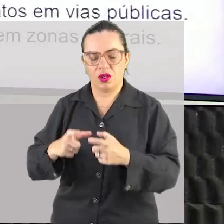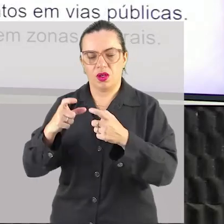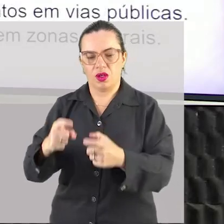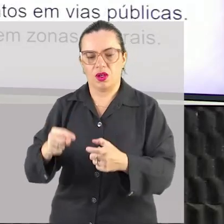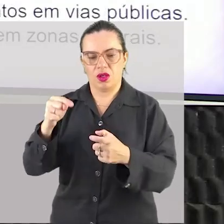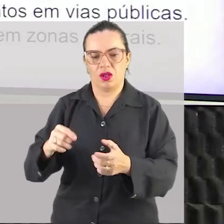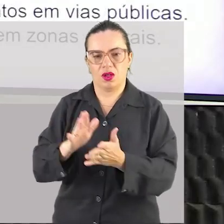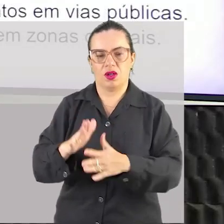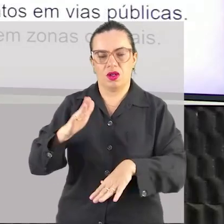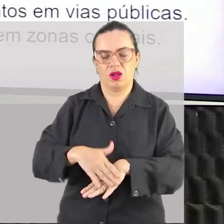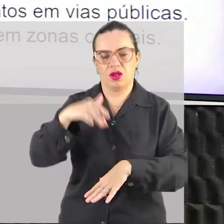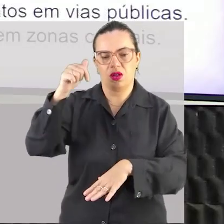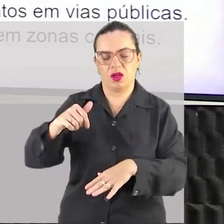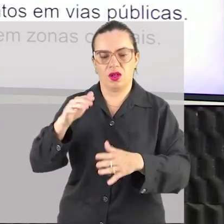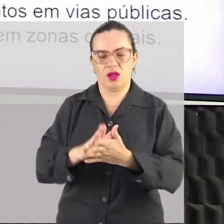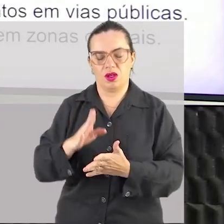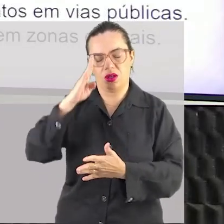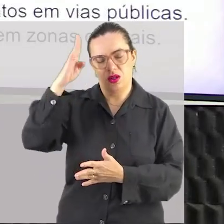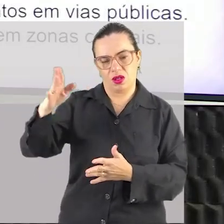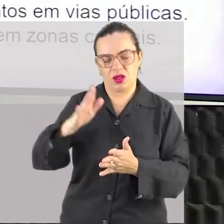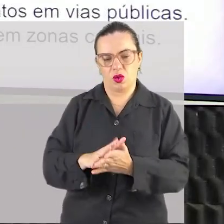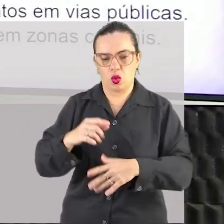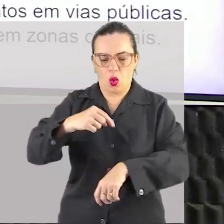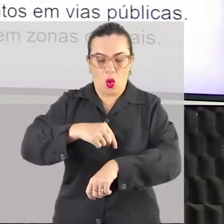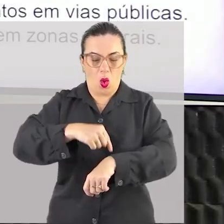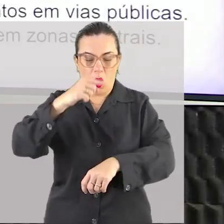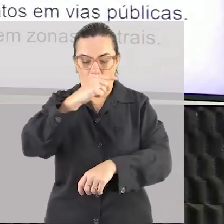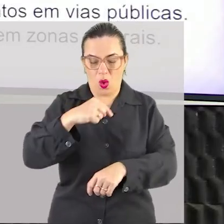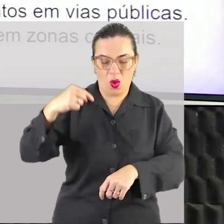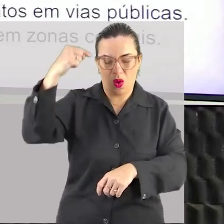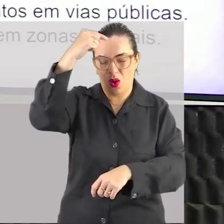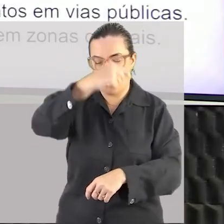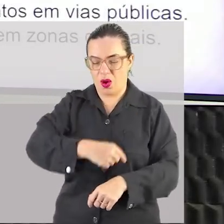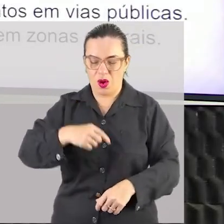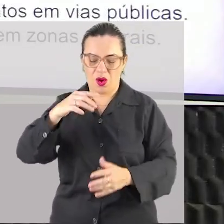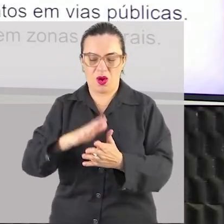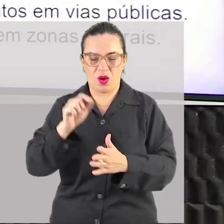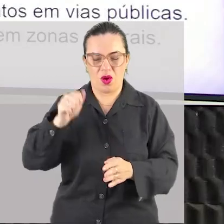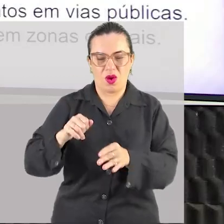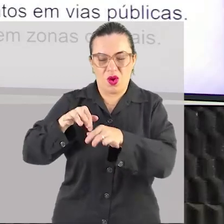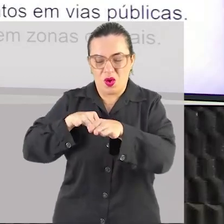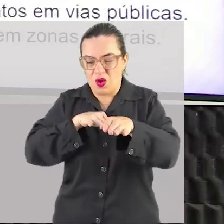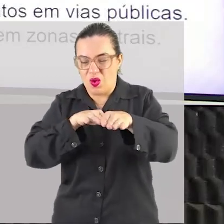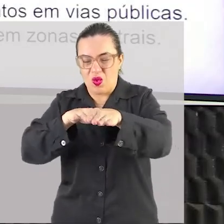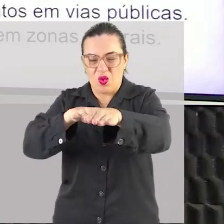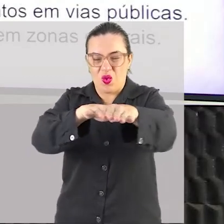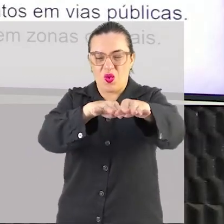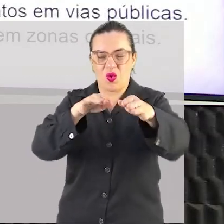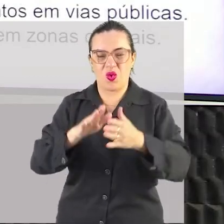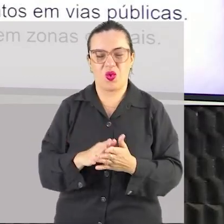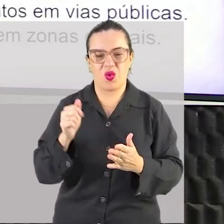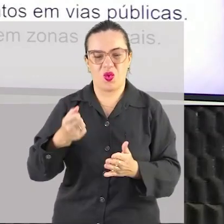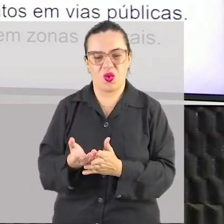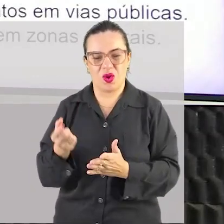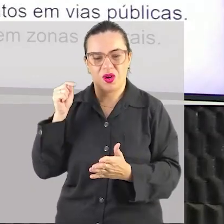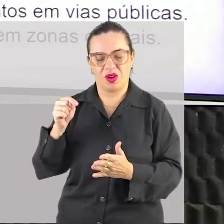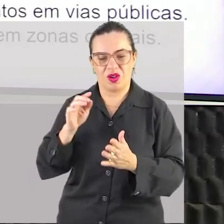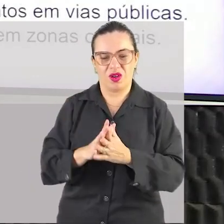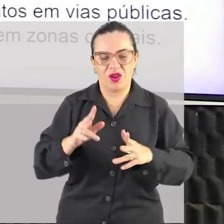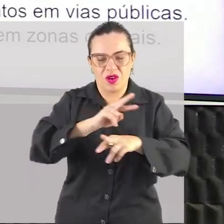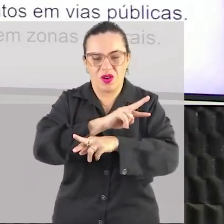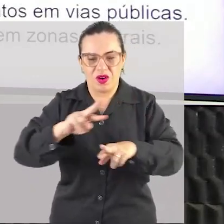mais ônibus foi o que aconteceu deu nó a gente tinha engarrafamentos quilométricos porque era muitos eram muitos